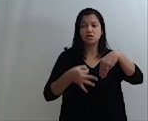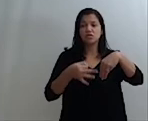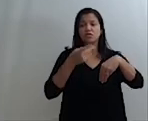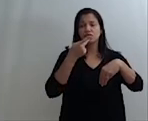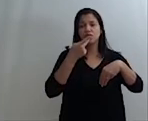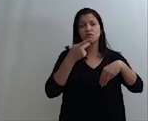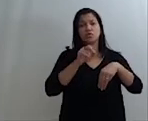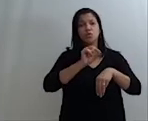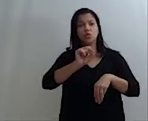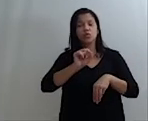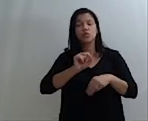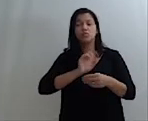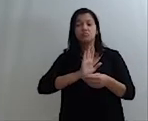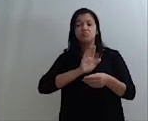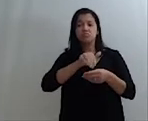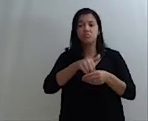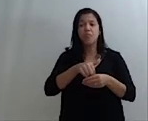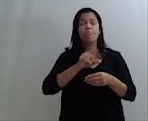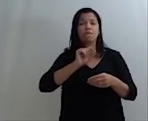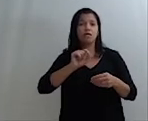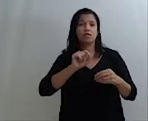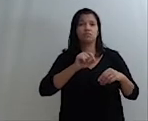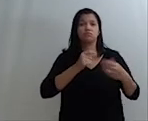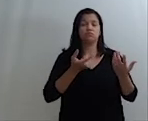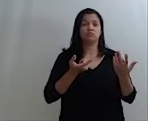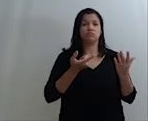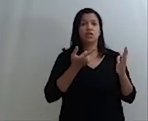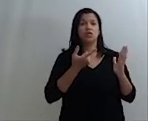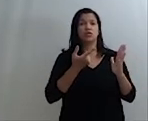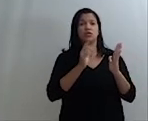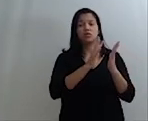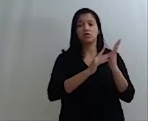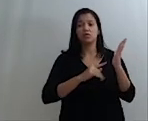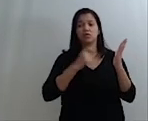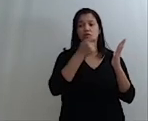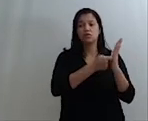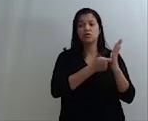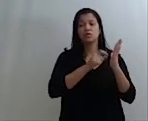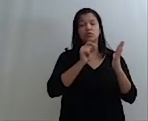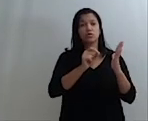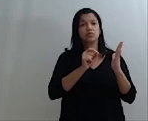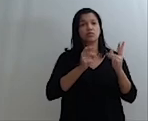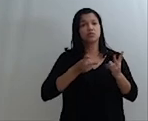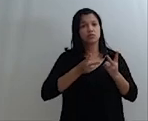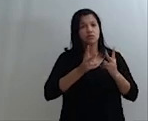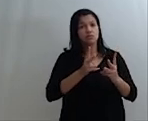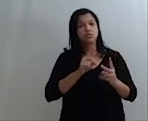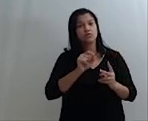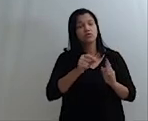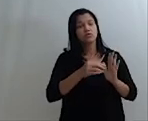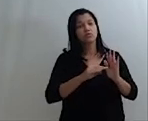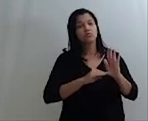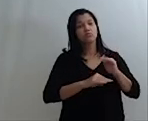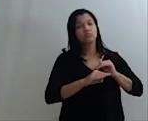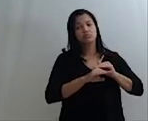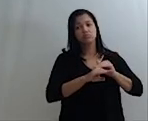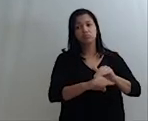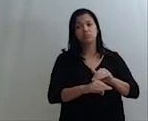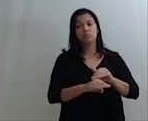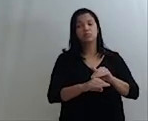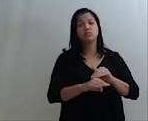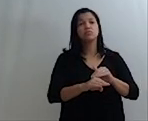no sentido do parecer já escrito nos autos pela denegação da ordem e com a recomendação posta pelo